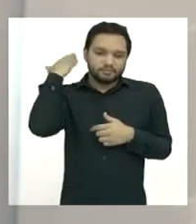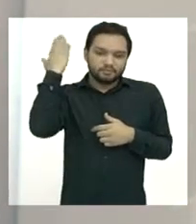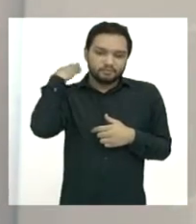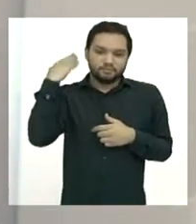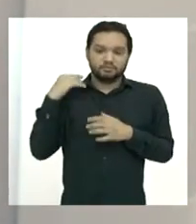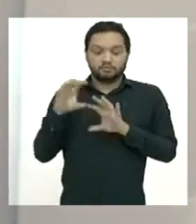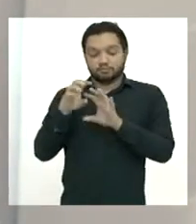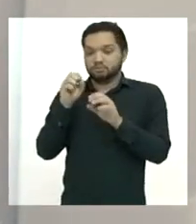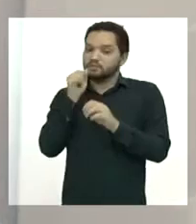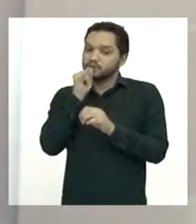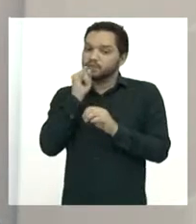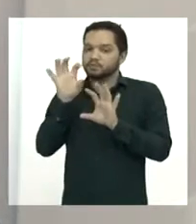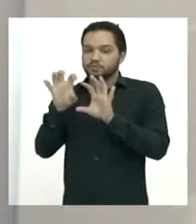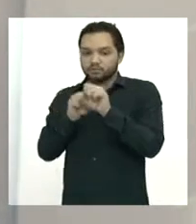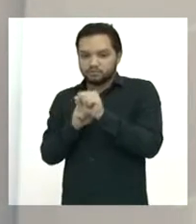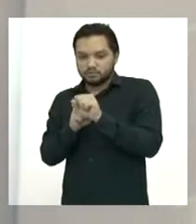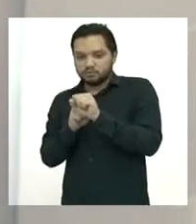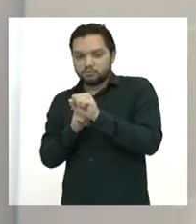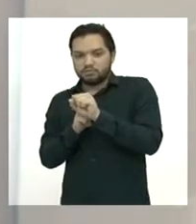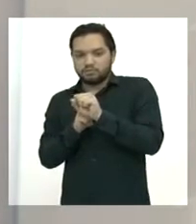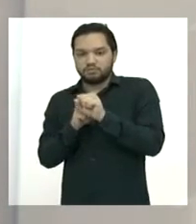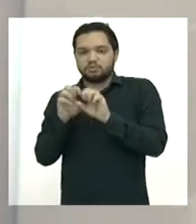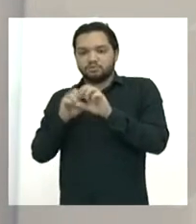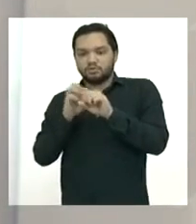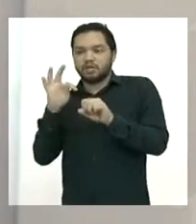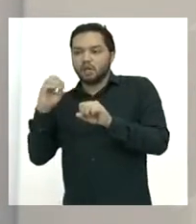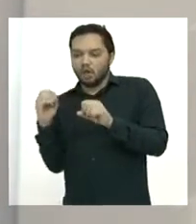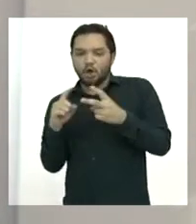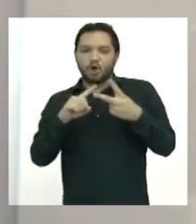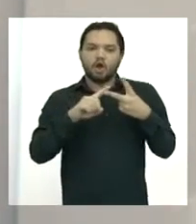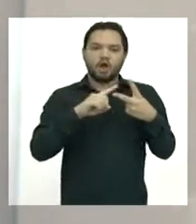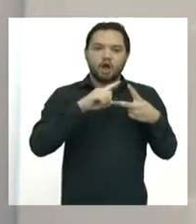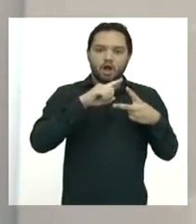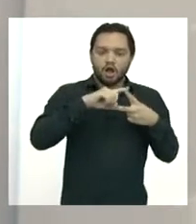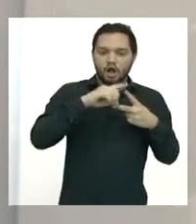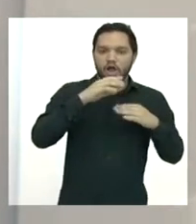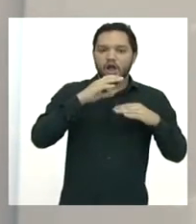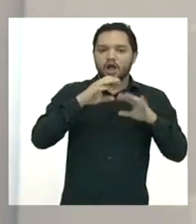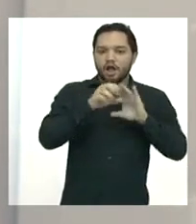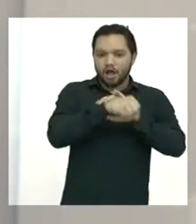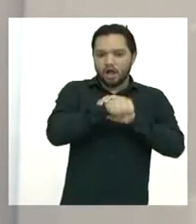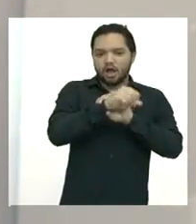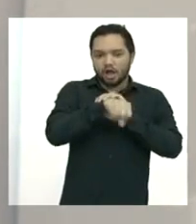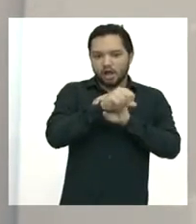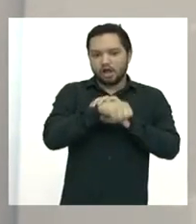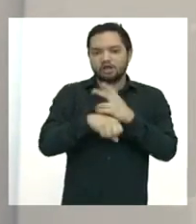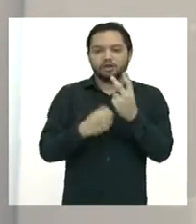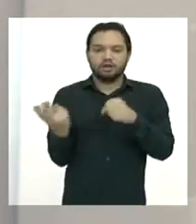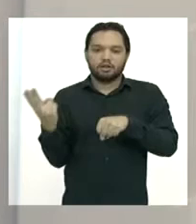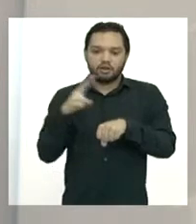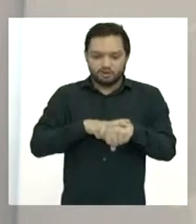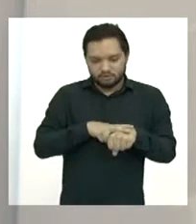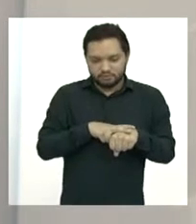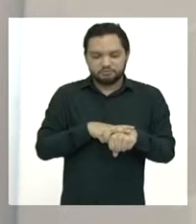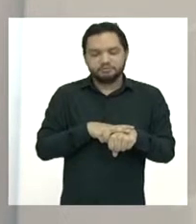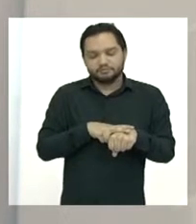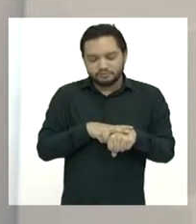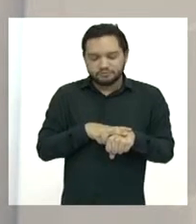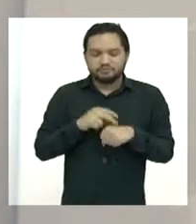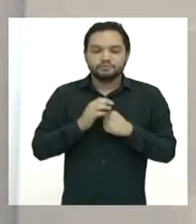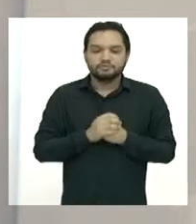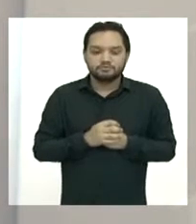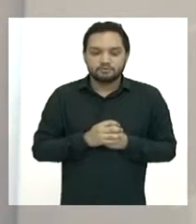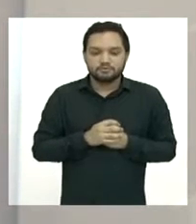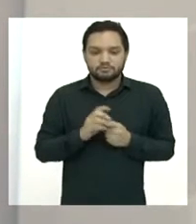se formava numa profissão e na outra ela se formou nas duas e atuava mais na terapia ocupacional, foi professora de terapia ocupacional. E